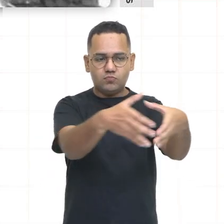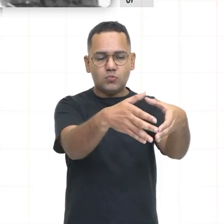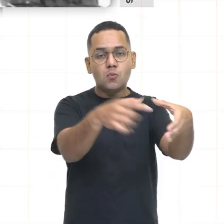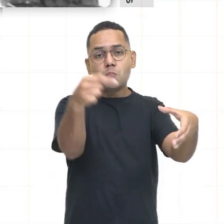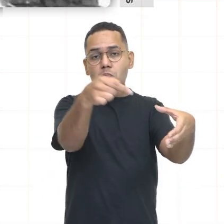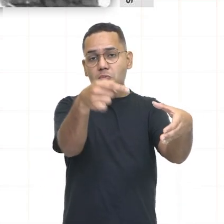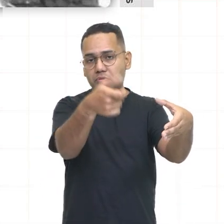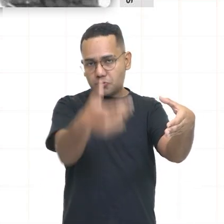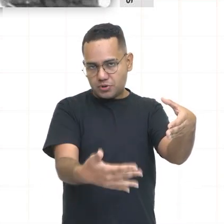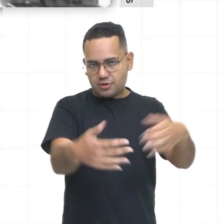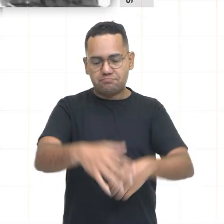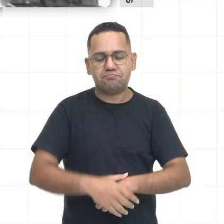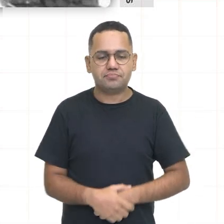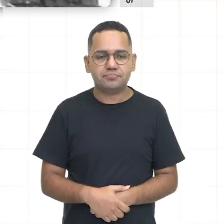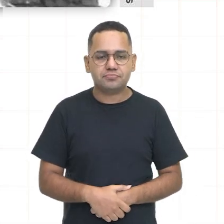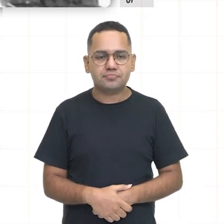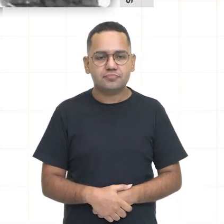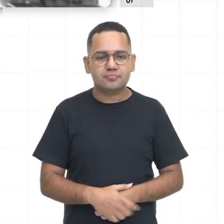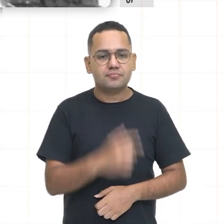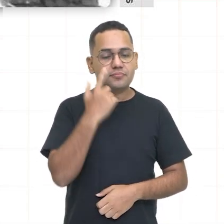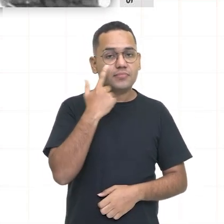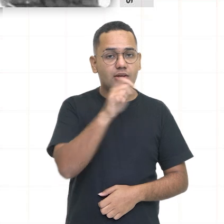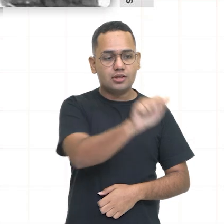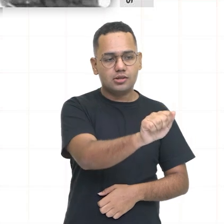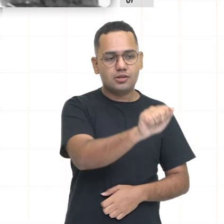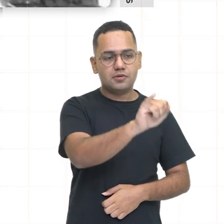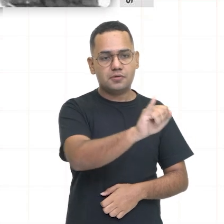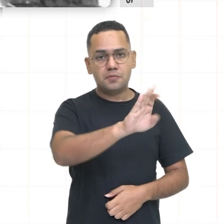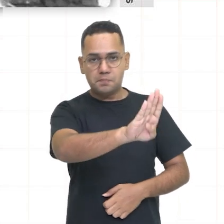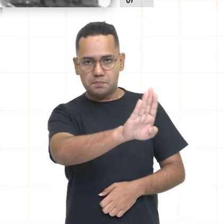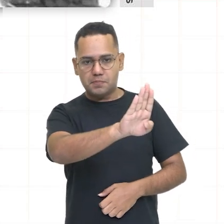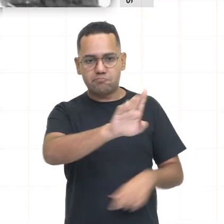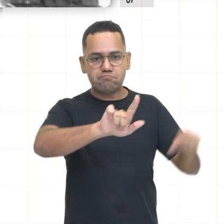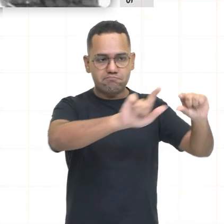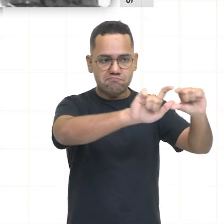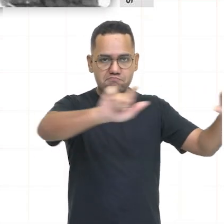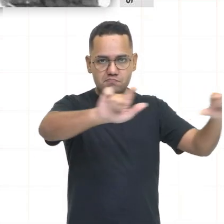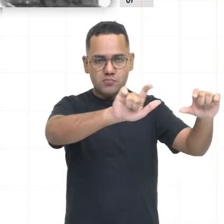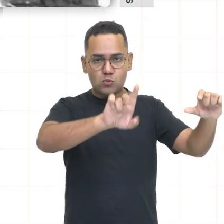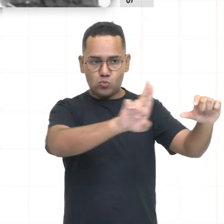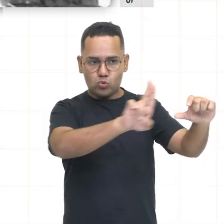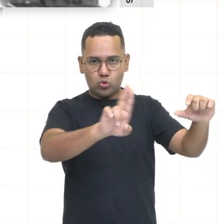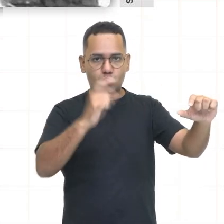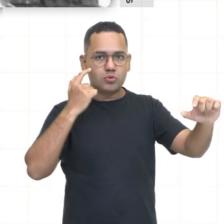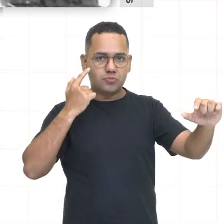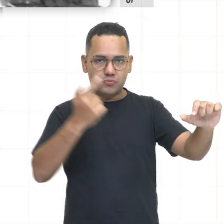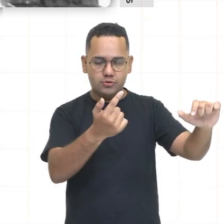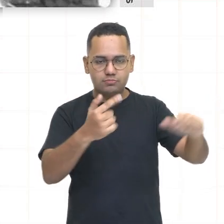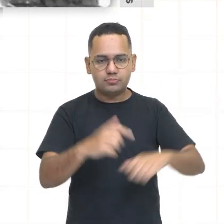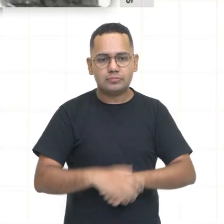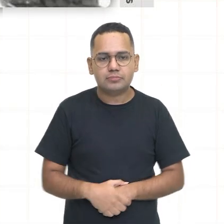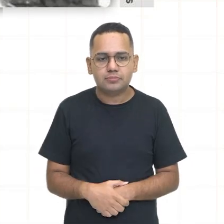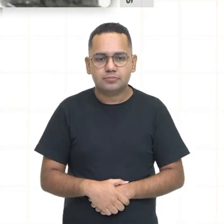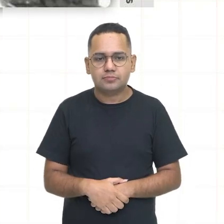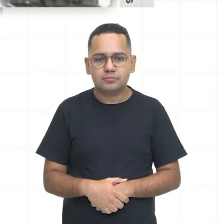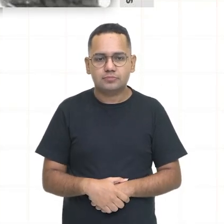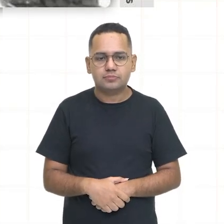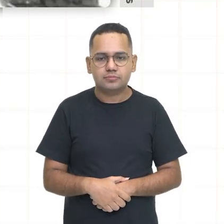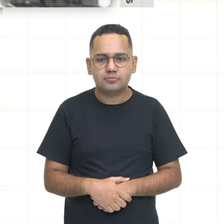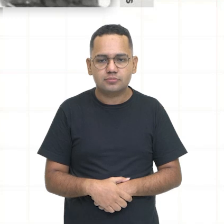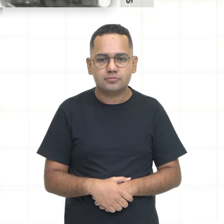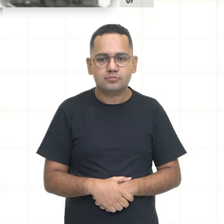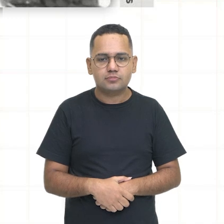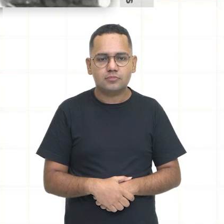galera. A Ação Integralista Brasileira, AIB, presta atenção. Quando eu falo de AIB, eu estou